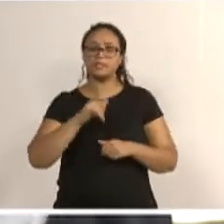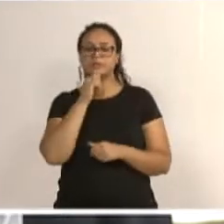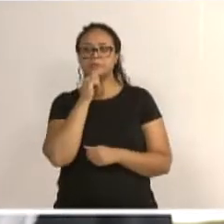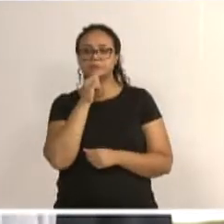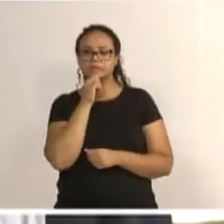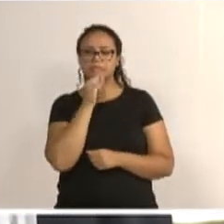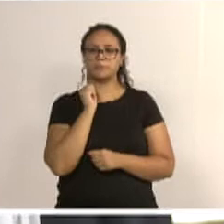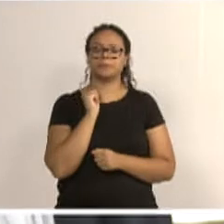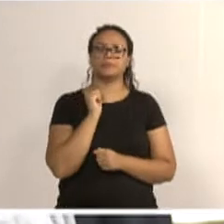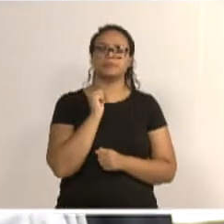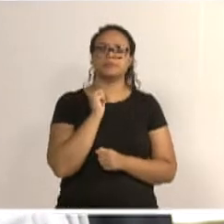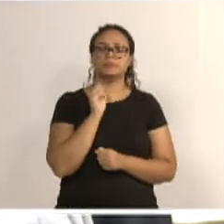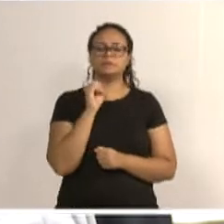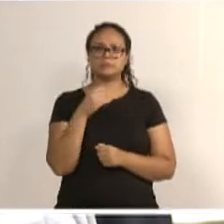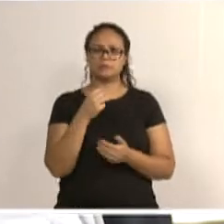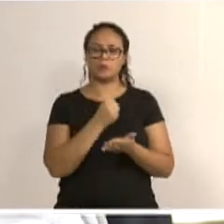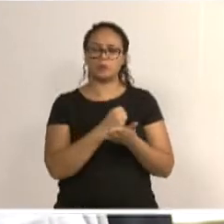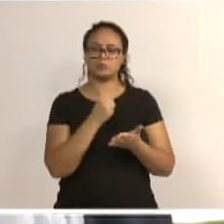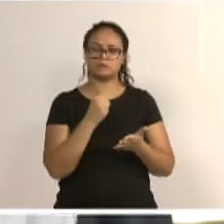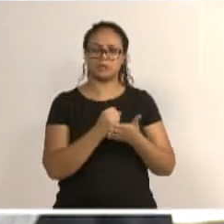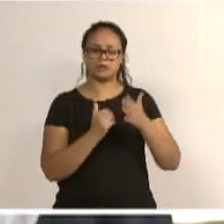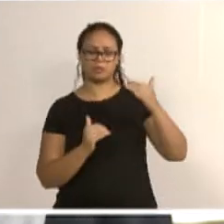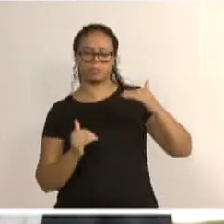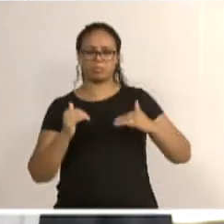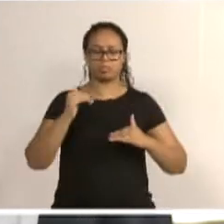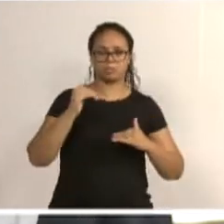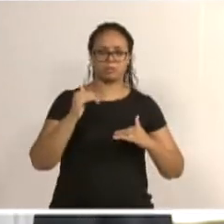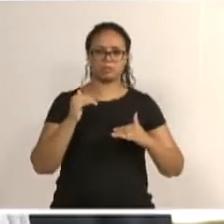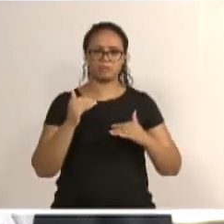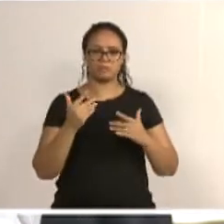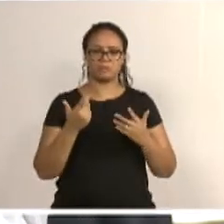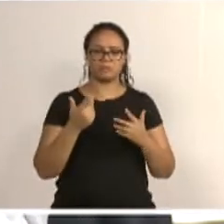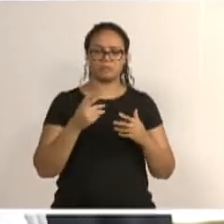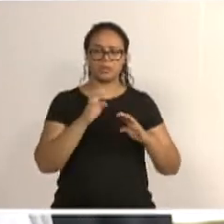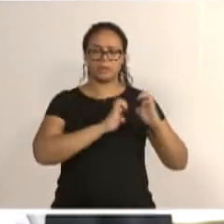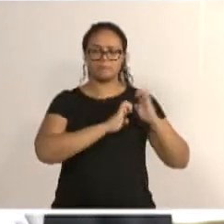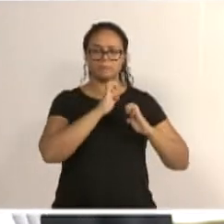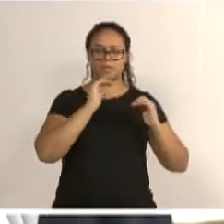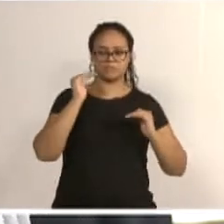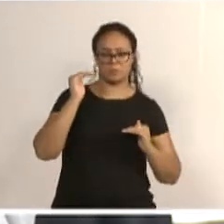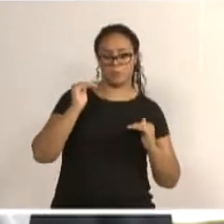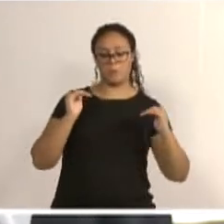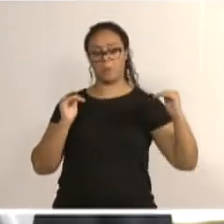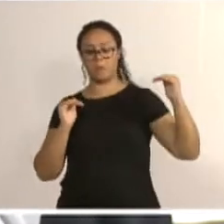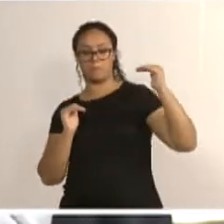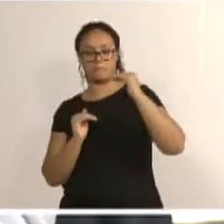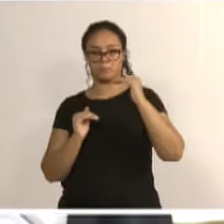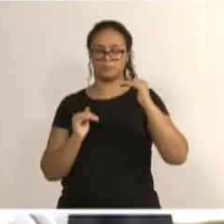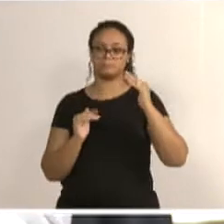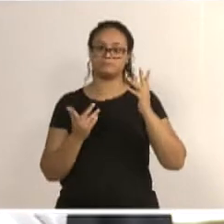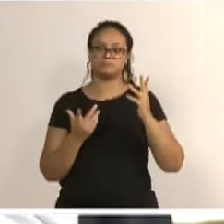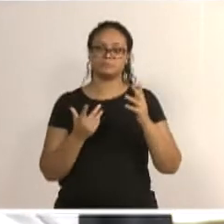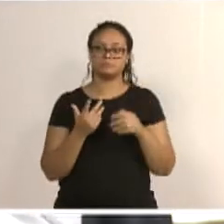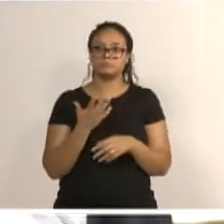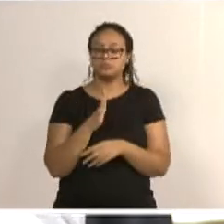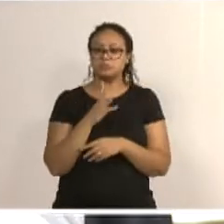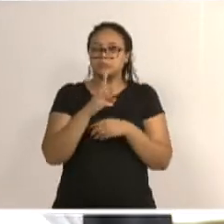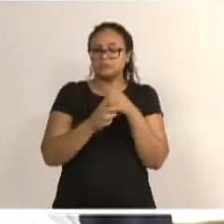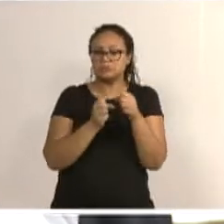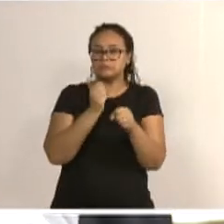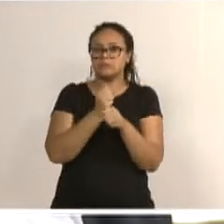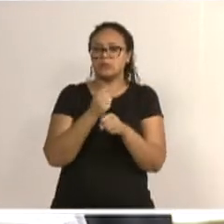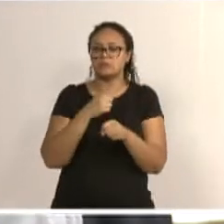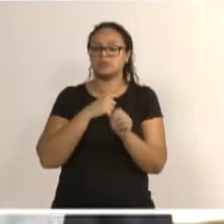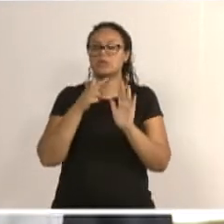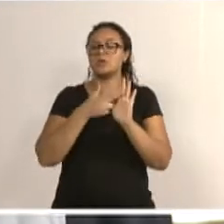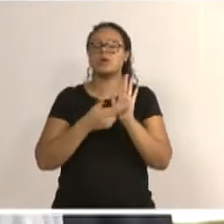haja um desequilíbrio no contrato e a empresa ganha mais. De 3 em 3 anos existe uma regra contratual que é a revisão ordinária. Então, de